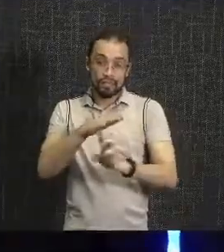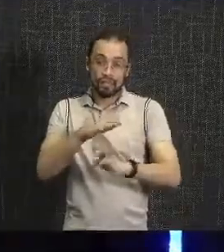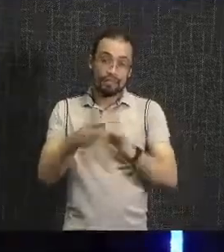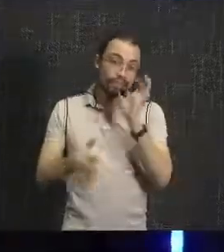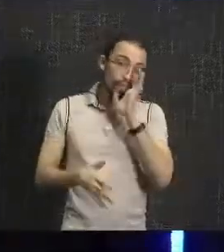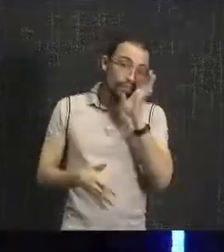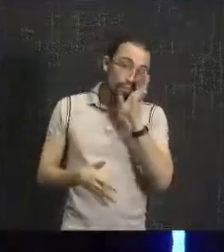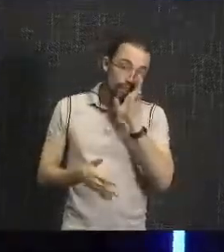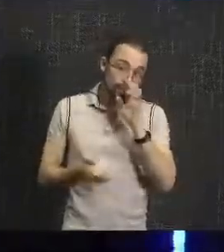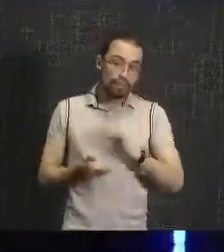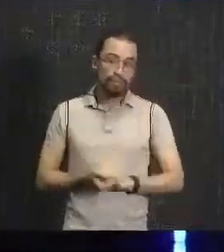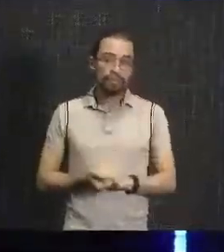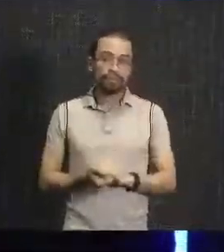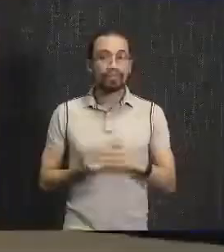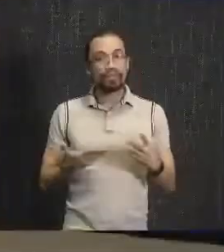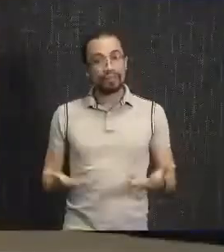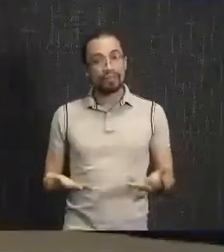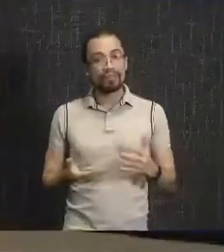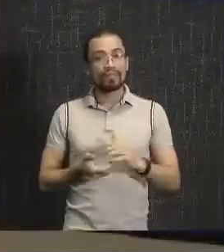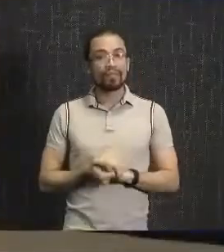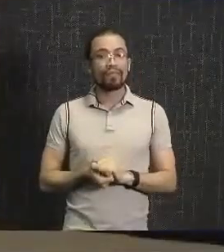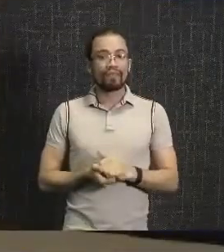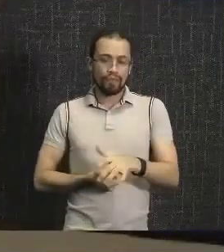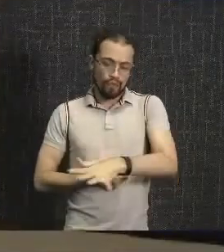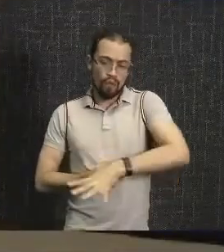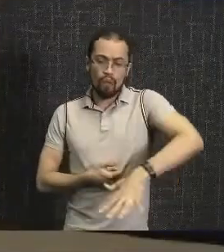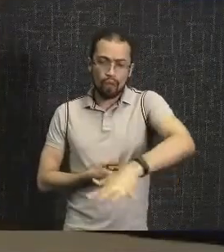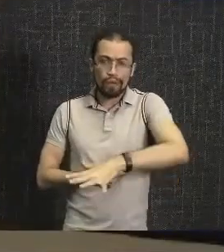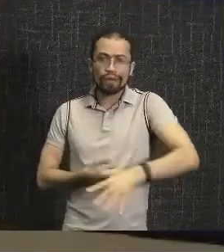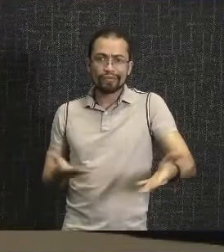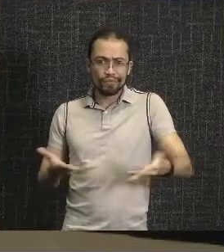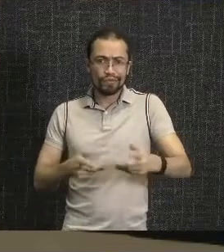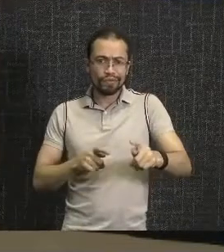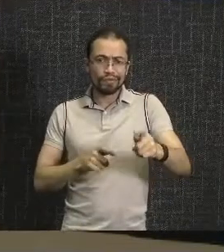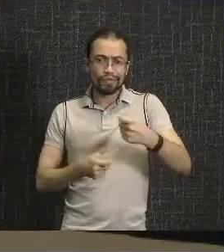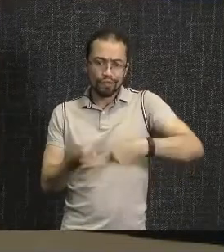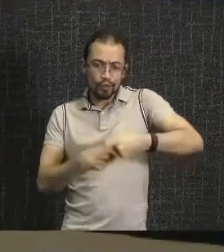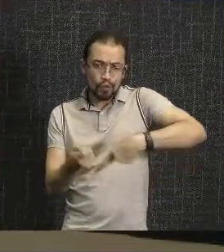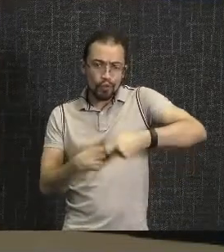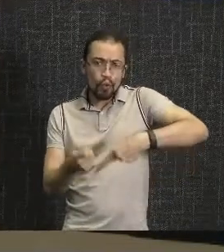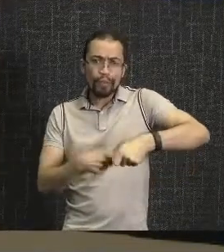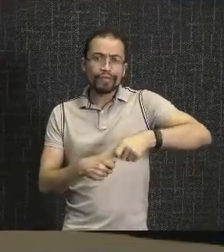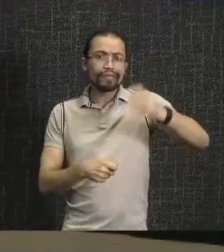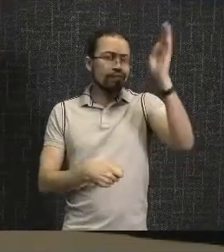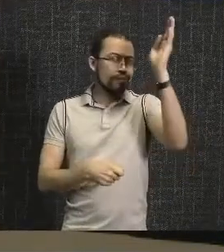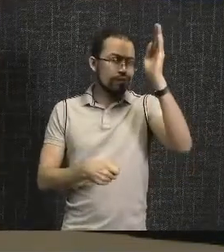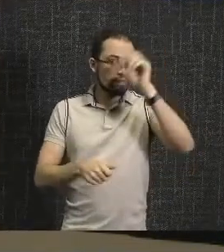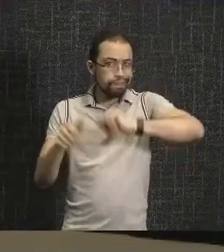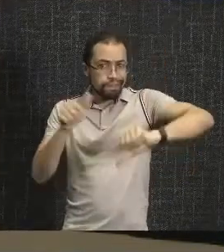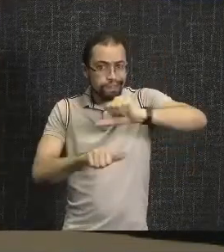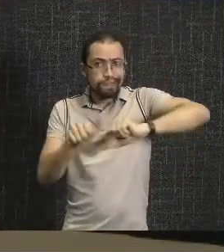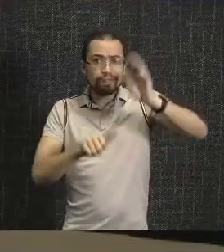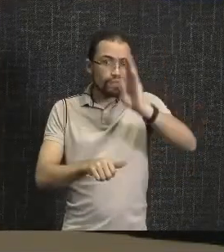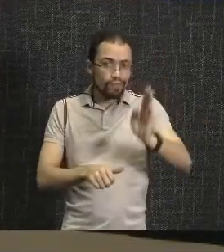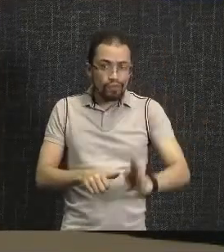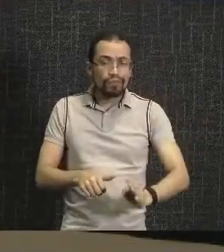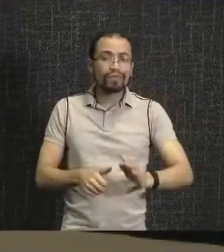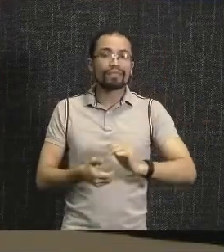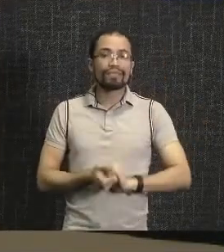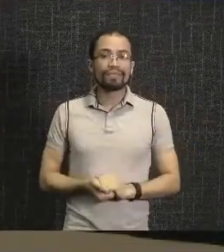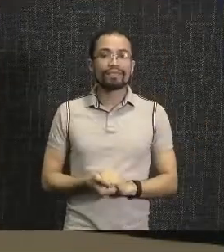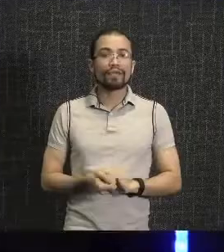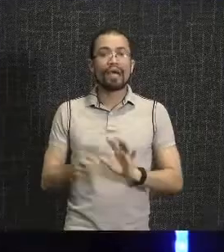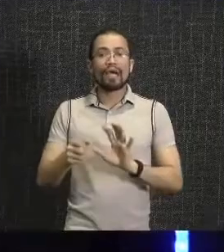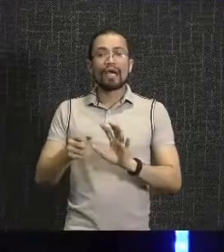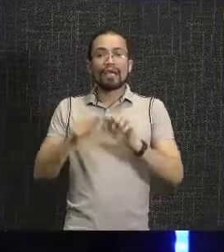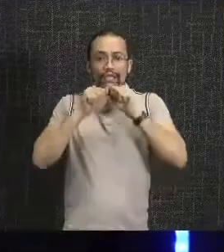Essa questão do cenário econômico mudou muito, né? E a pandemia ela acelerou muito todo esse processo,